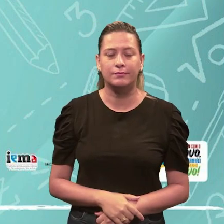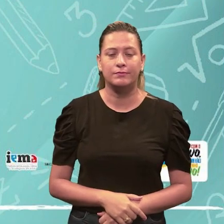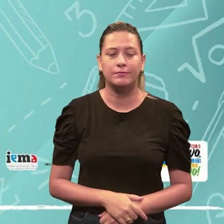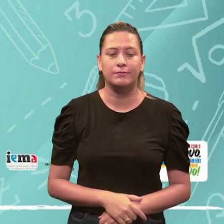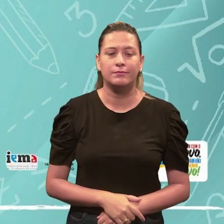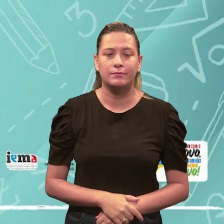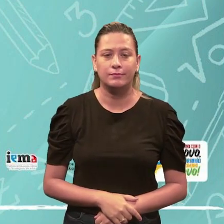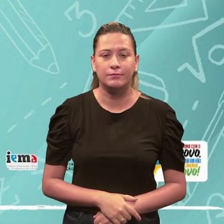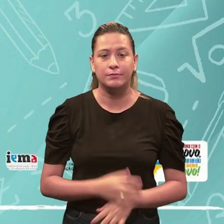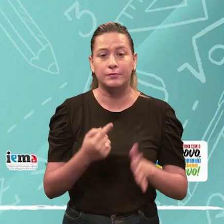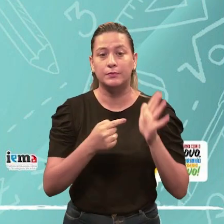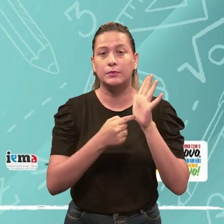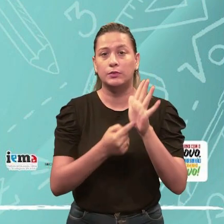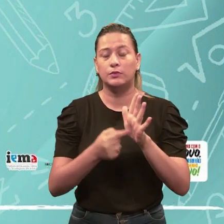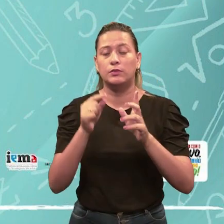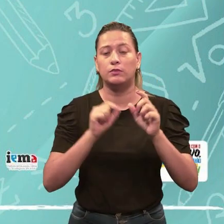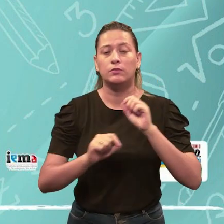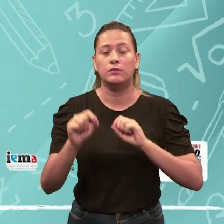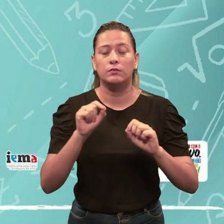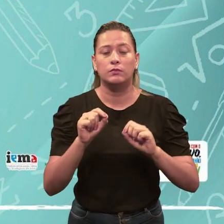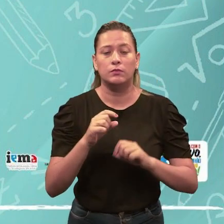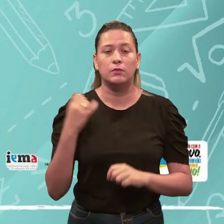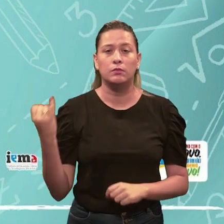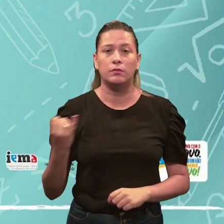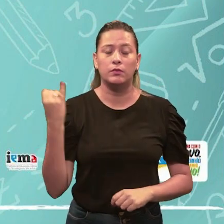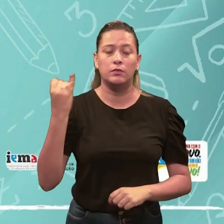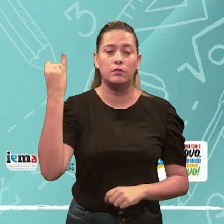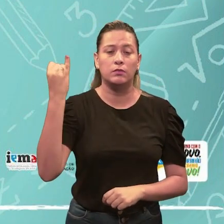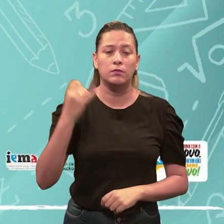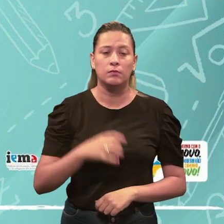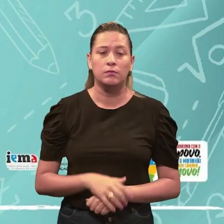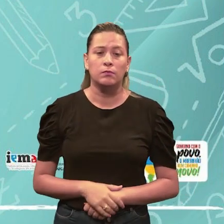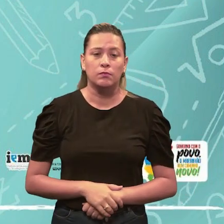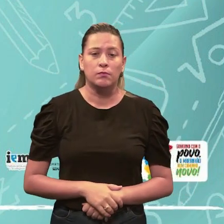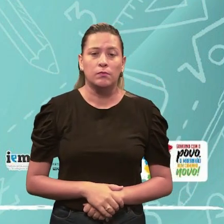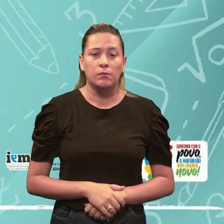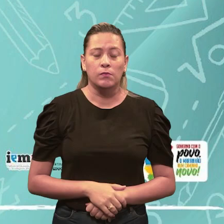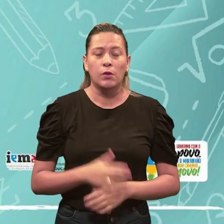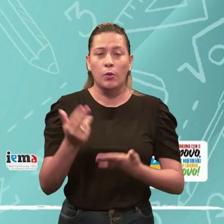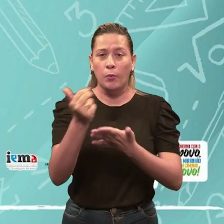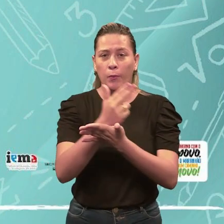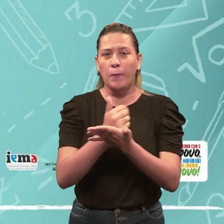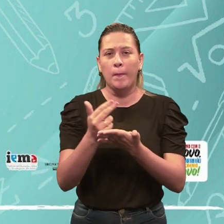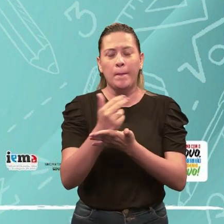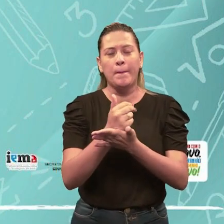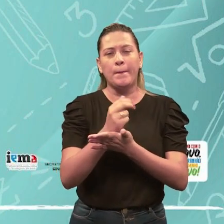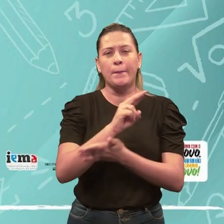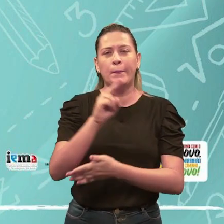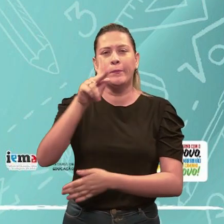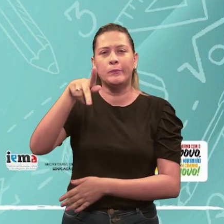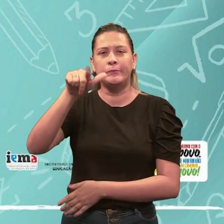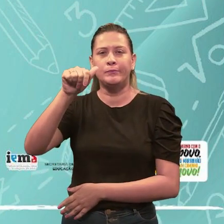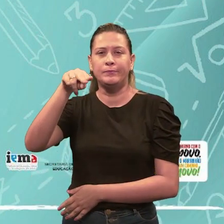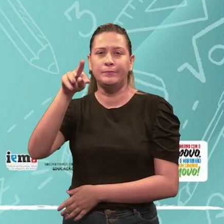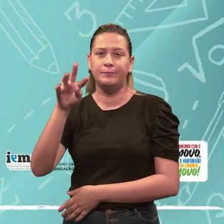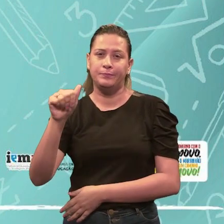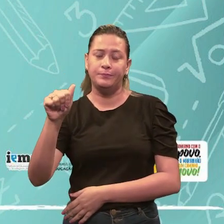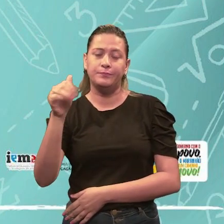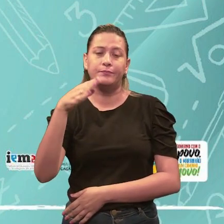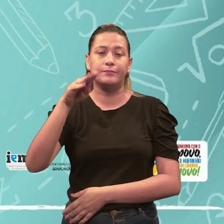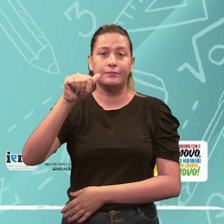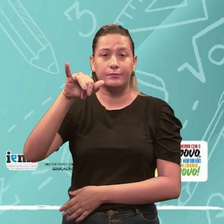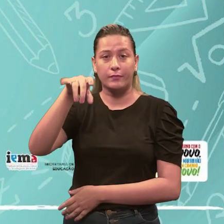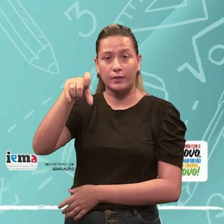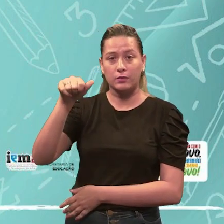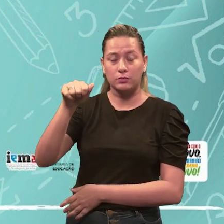né? Só para mostrar a importância, né, da questão da planta baixa, né, na utilização desses projetos, tá? Porque tem